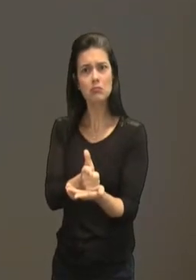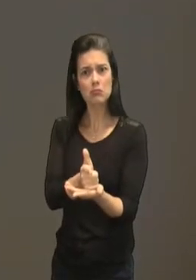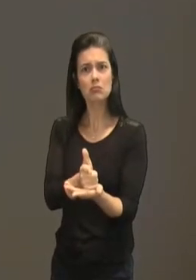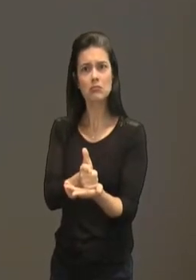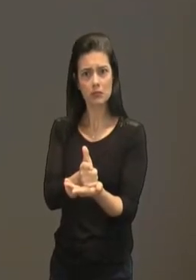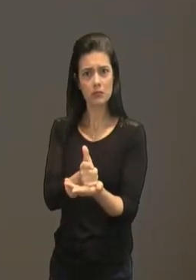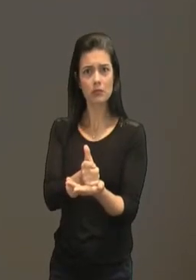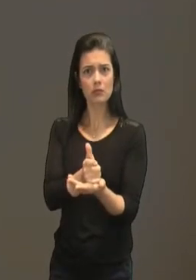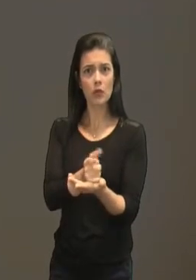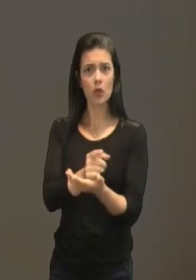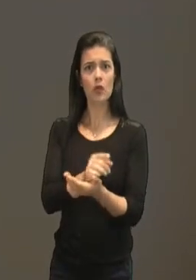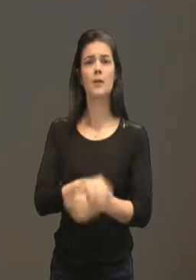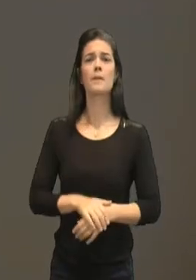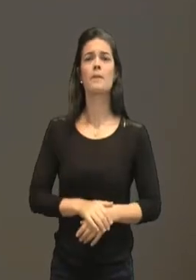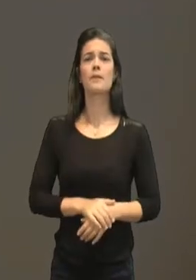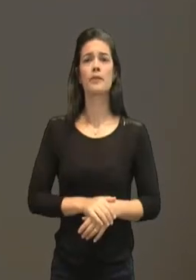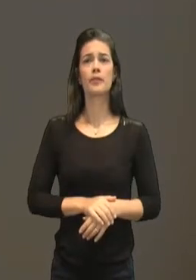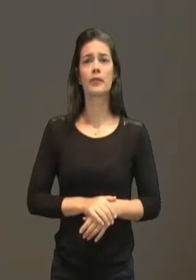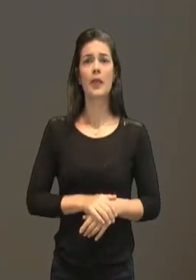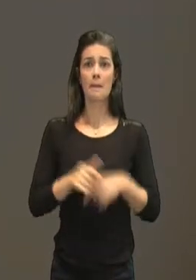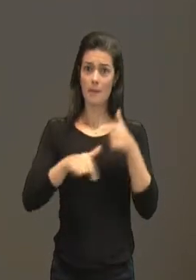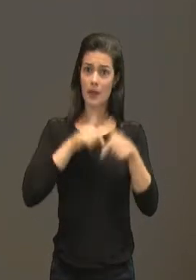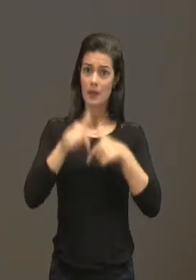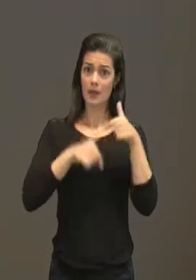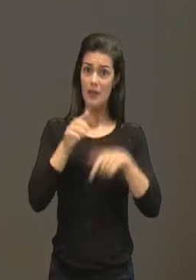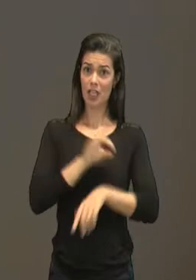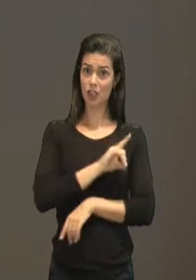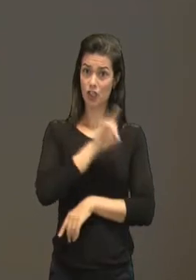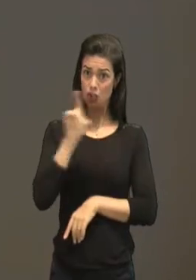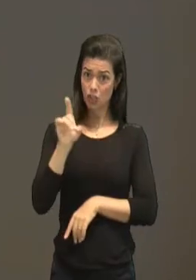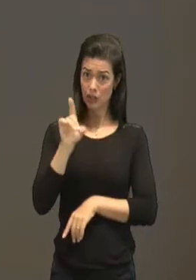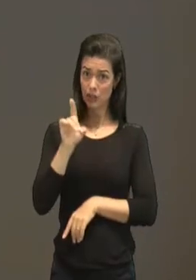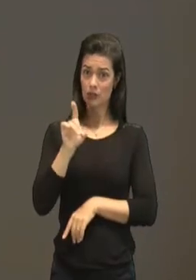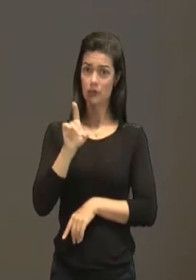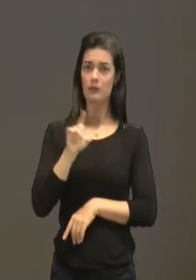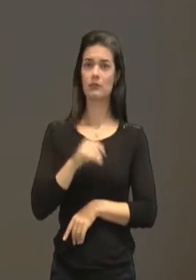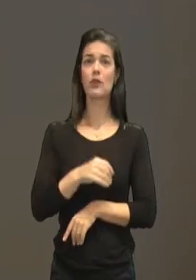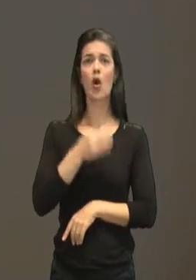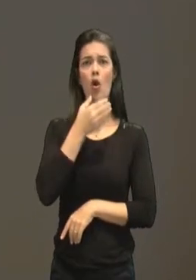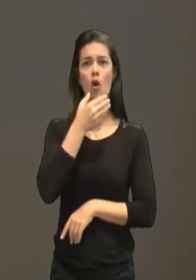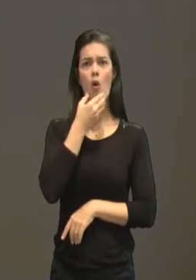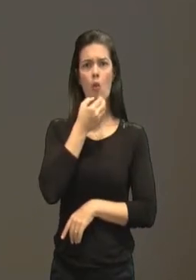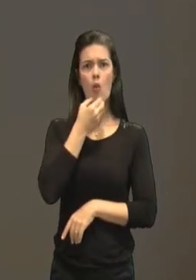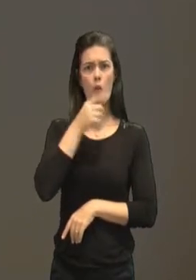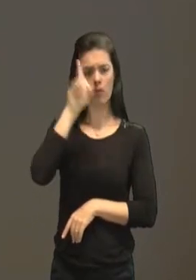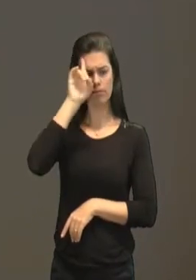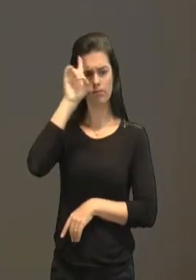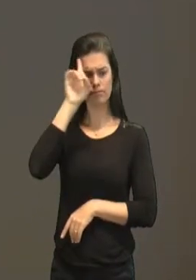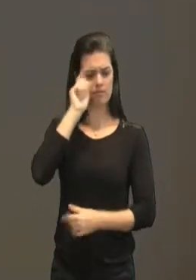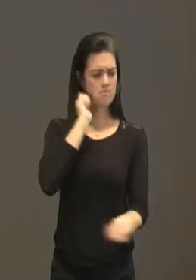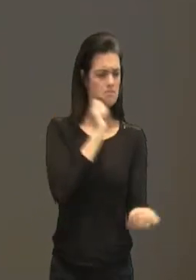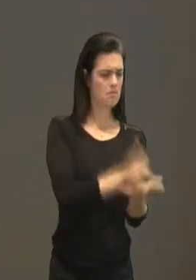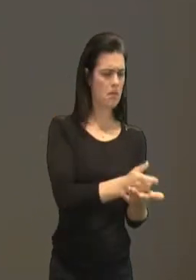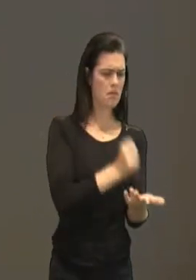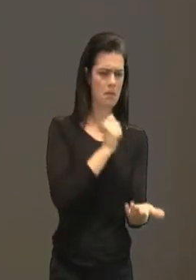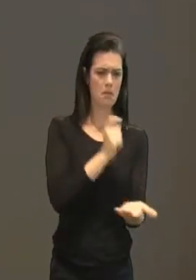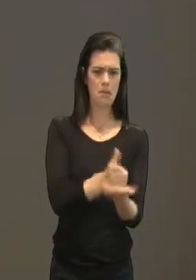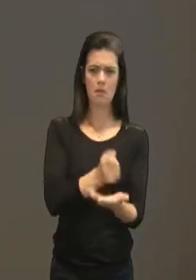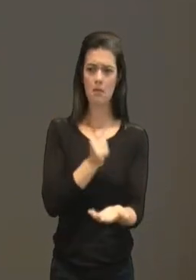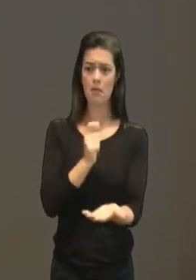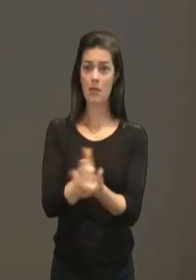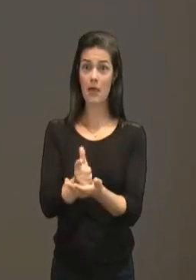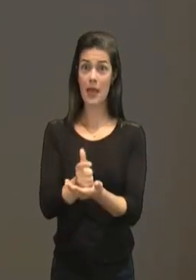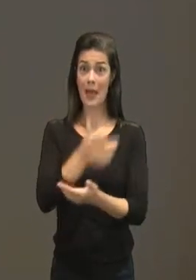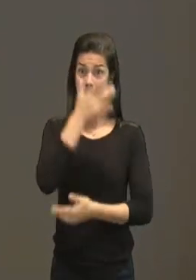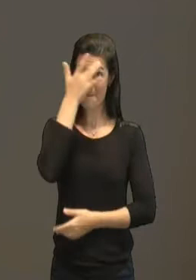um denário trabalhando naquela colheita. O dono da vinha vai fazer esse pagamento a cada um. Os que chegaram